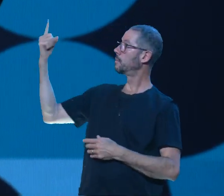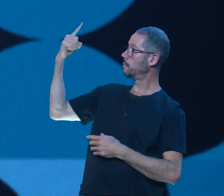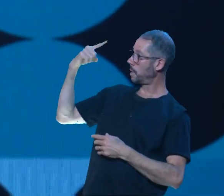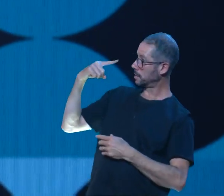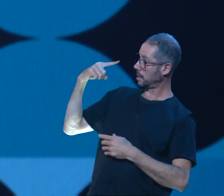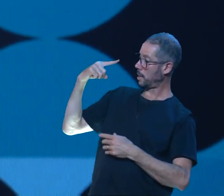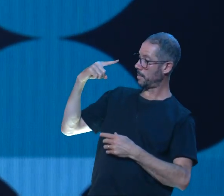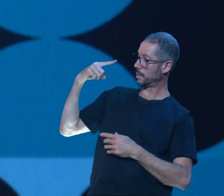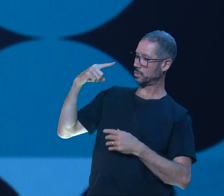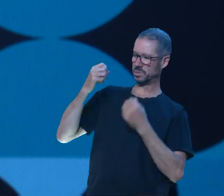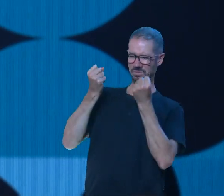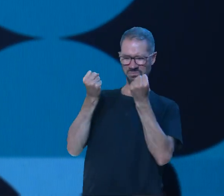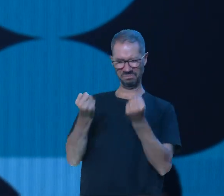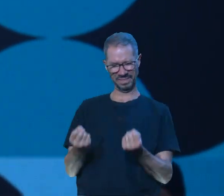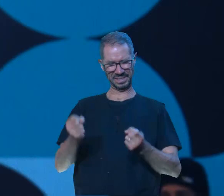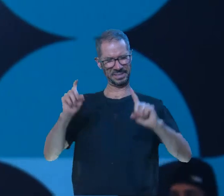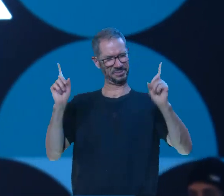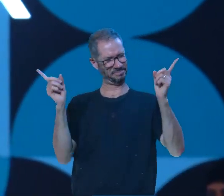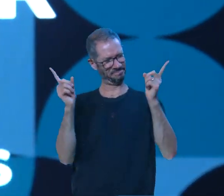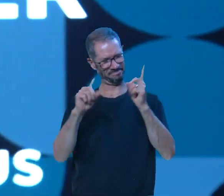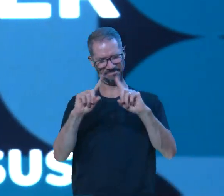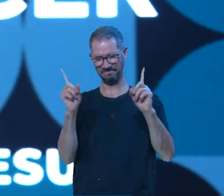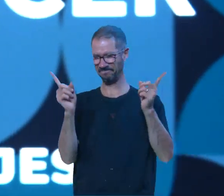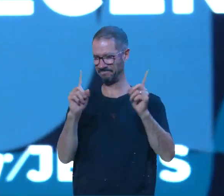não são pesados.